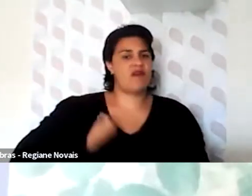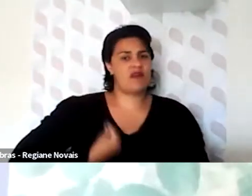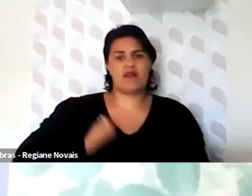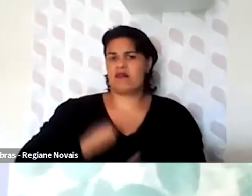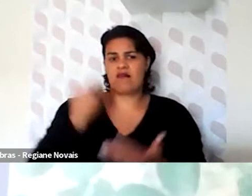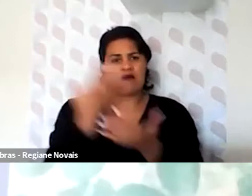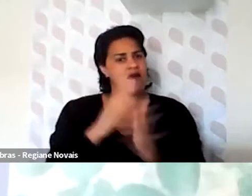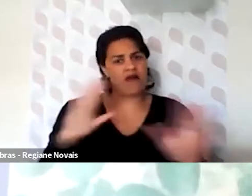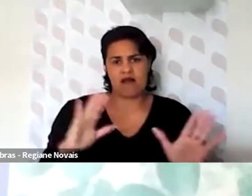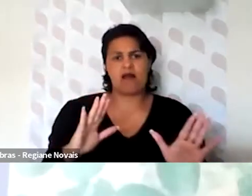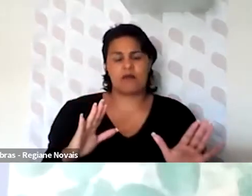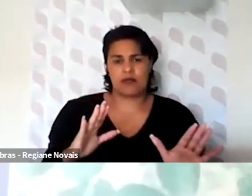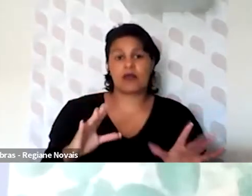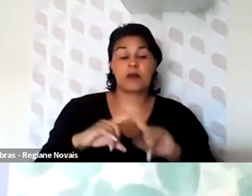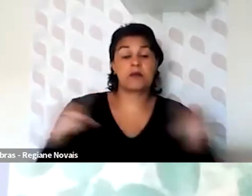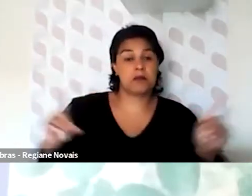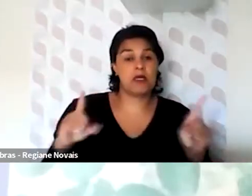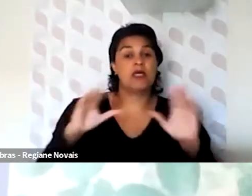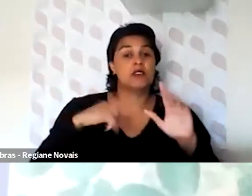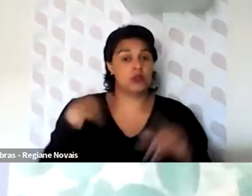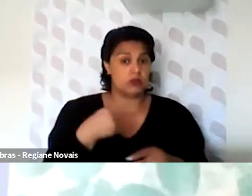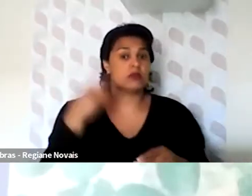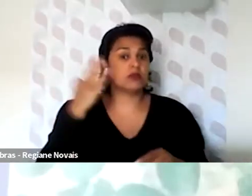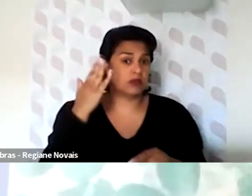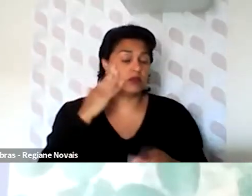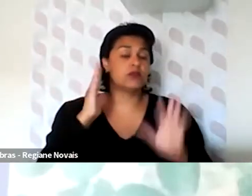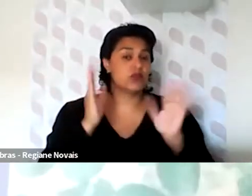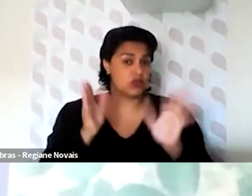né, esse poder que ela tem de